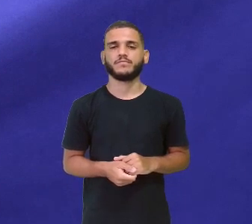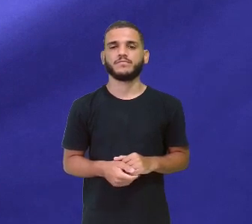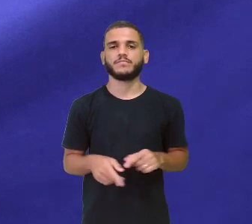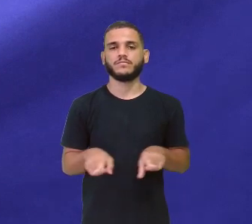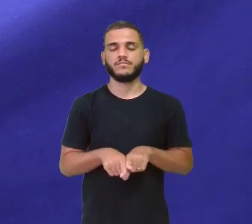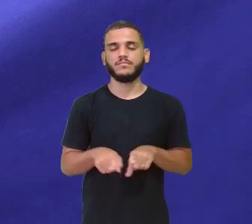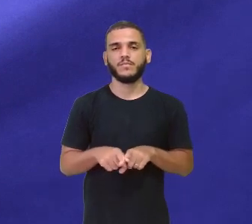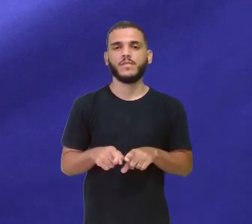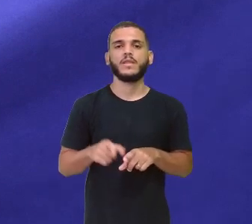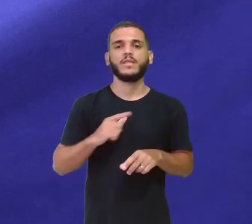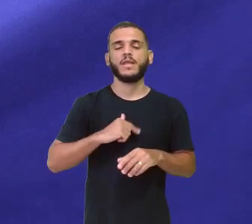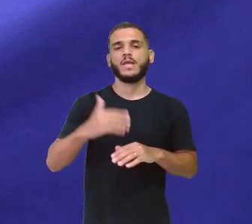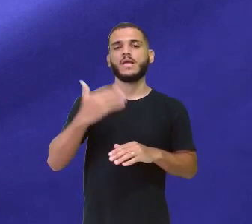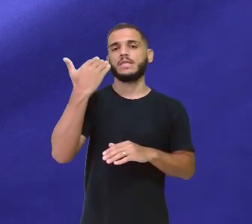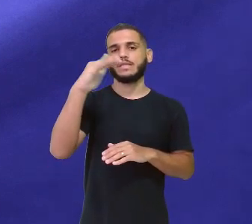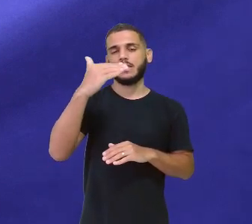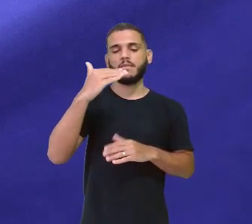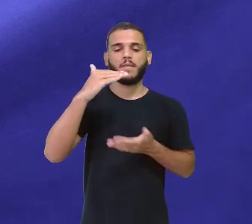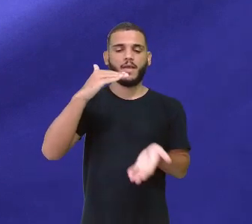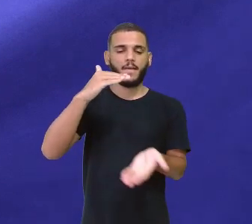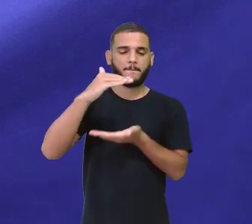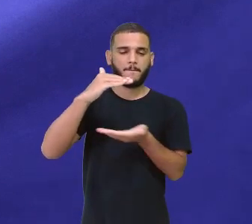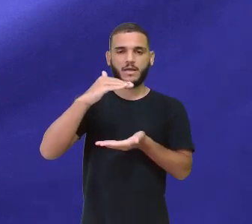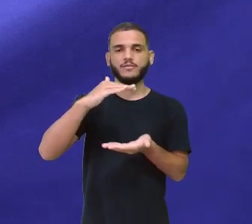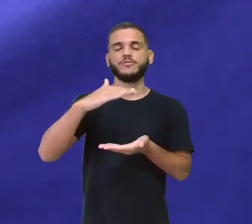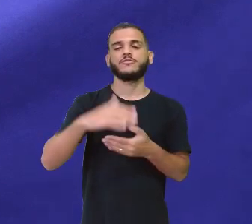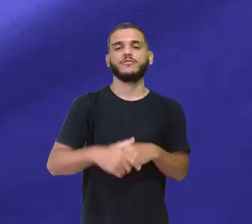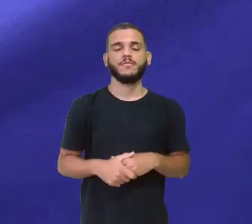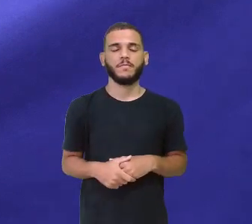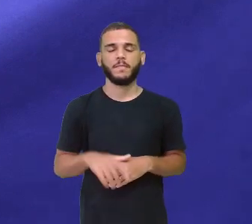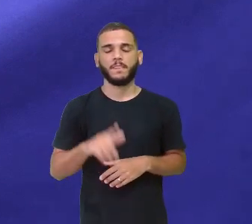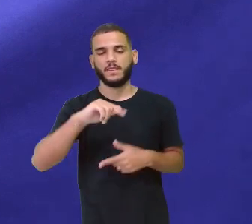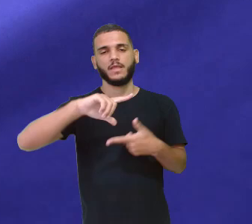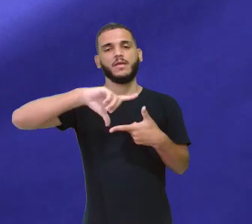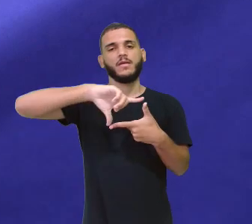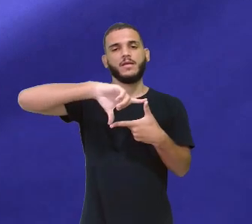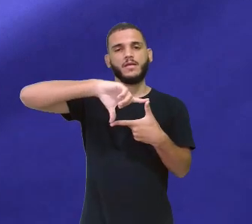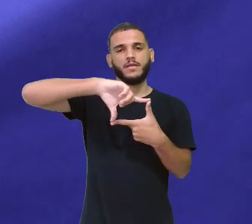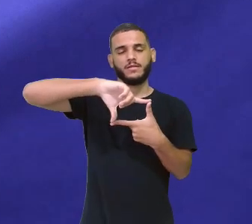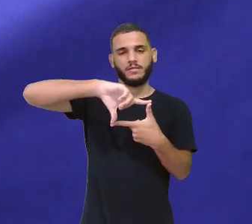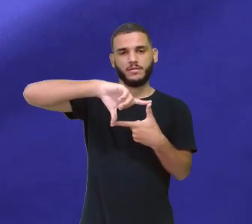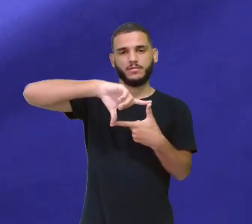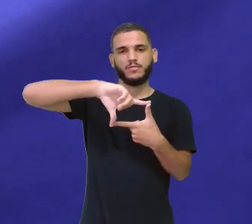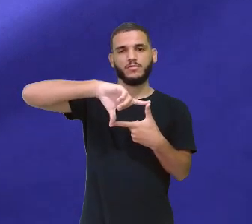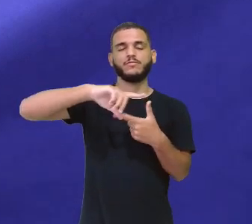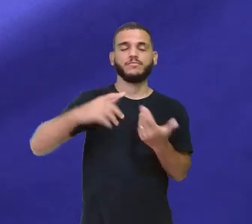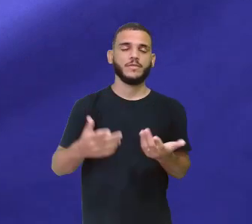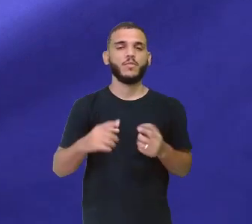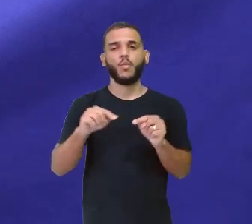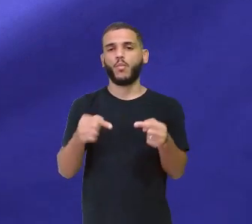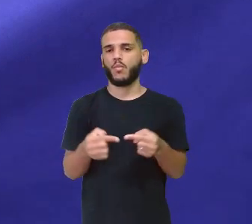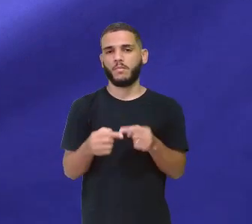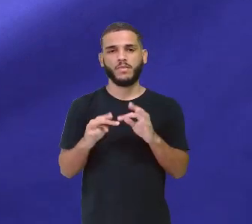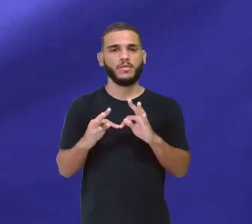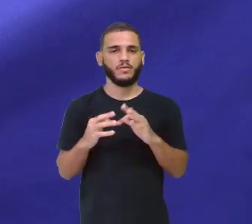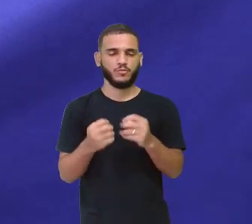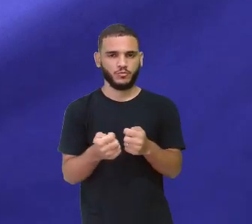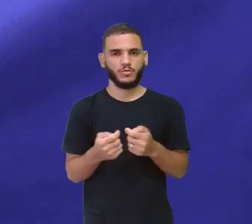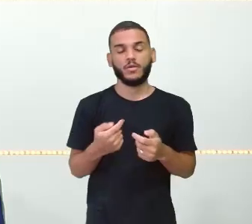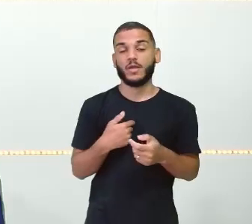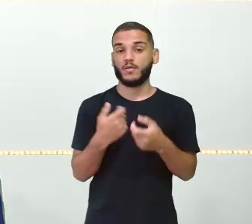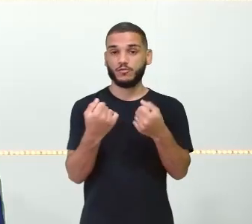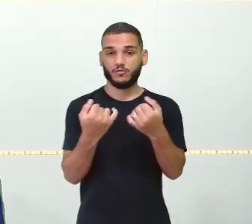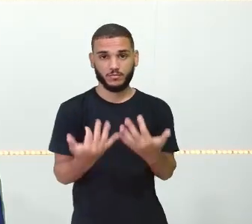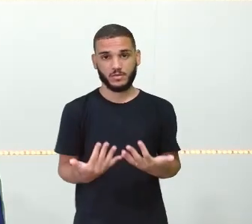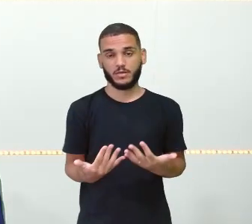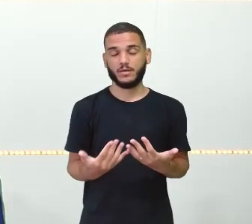de cima com o de baixo, que é aqui o retângulo, e esse outro lado com esse outro lado. Estão vendo? Então, eu estou